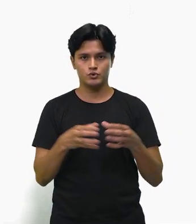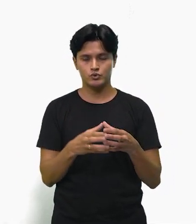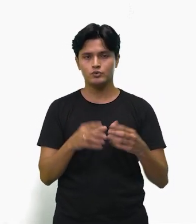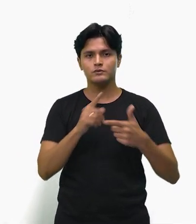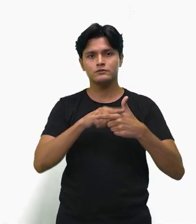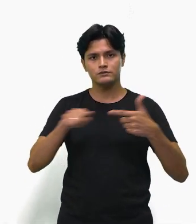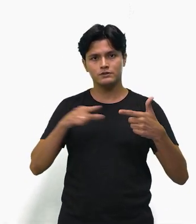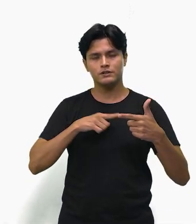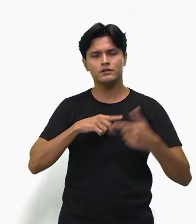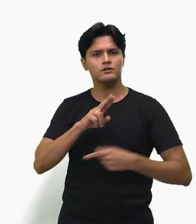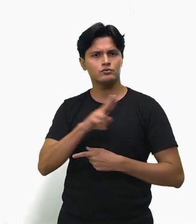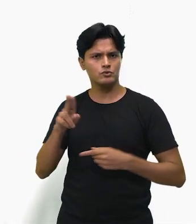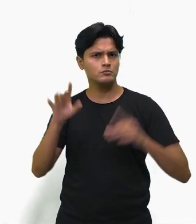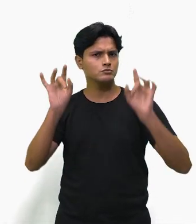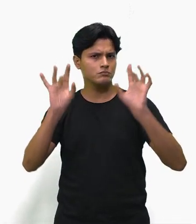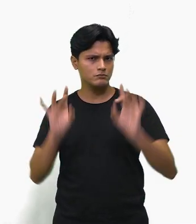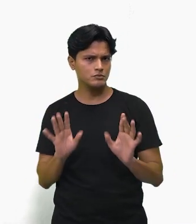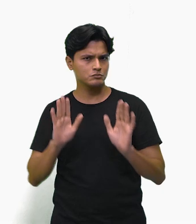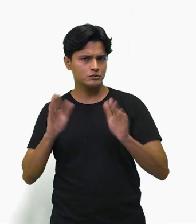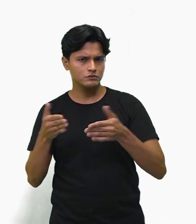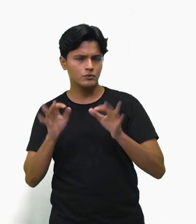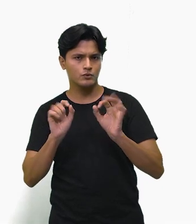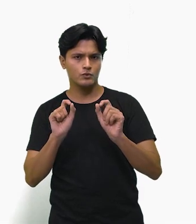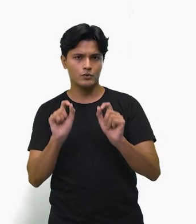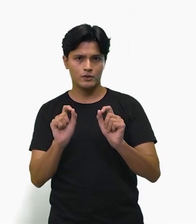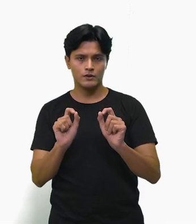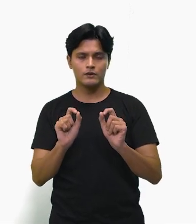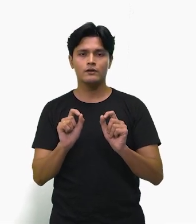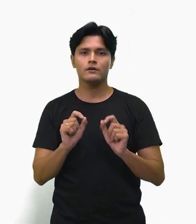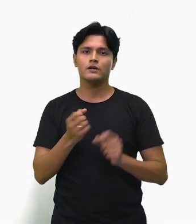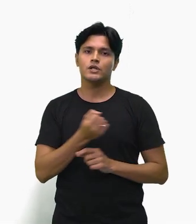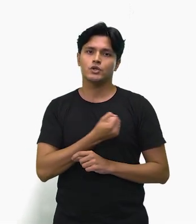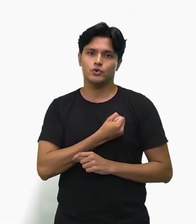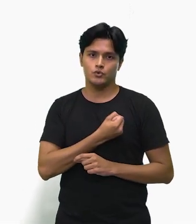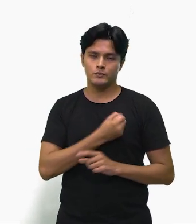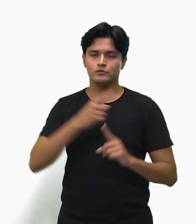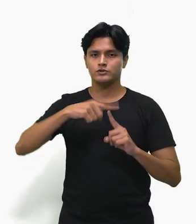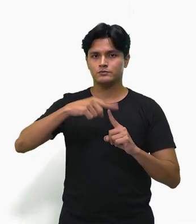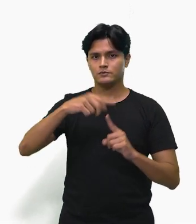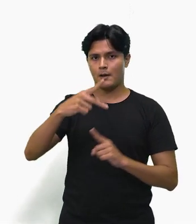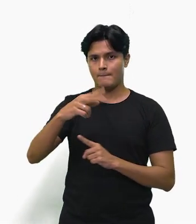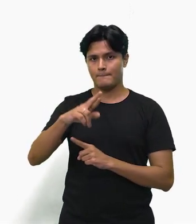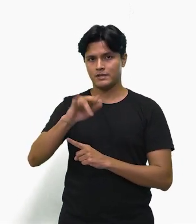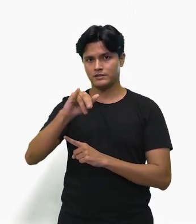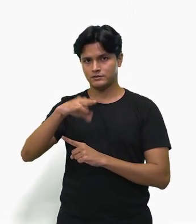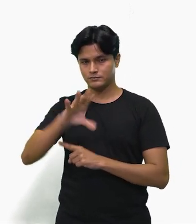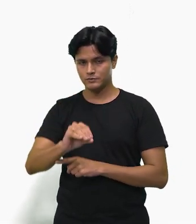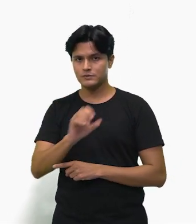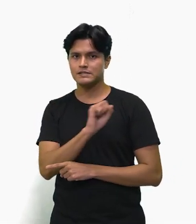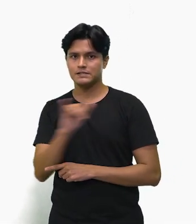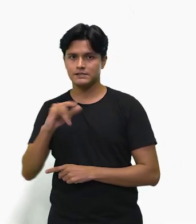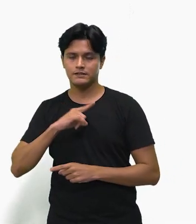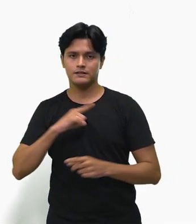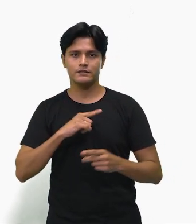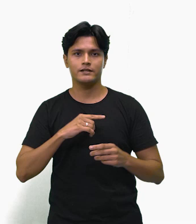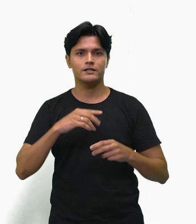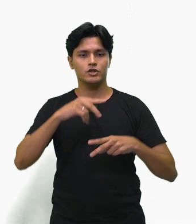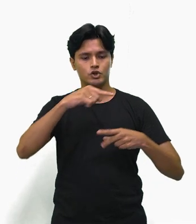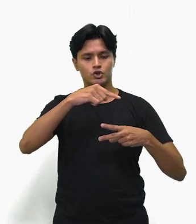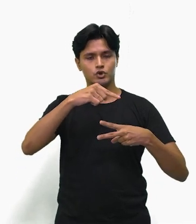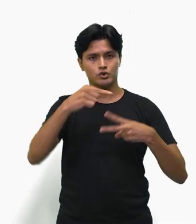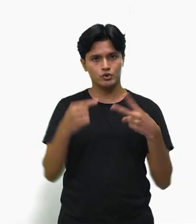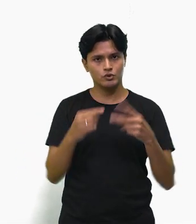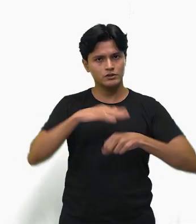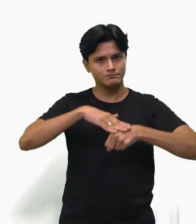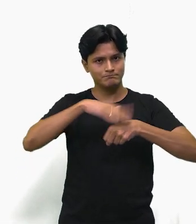ele tem um nome especial. Esse número, ele é chamado de número primo. E quando ele tem mais de 2 divisores, ele